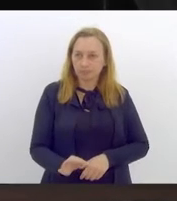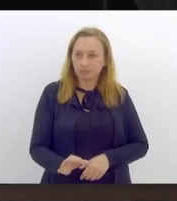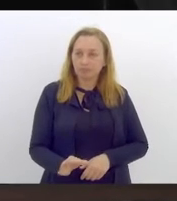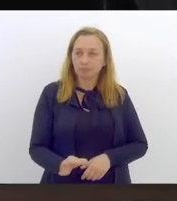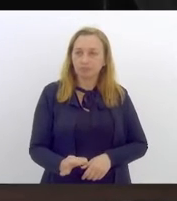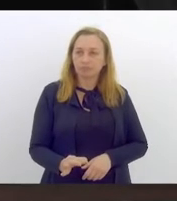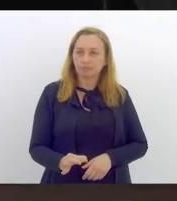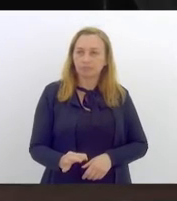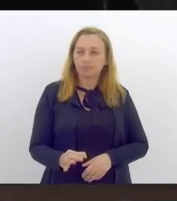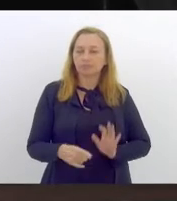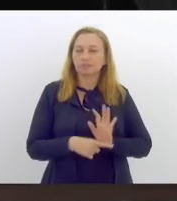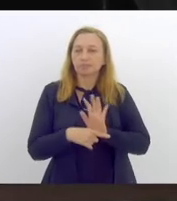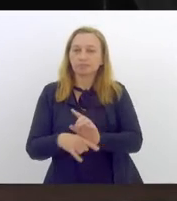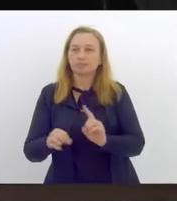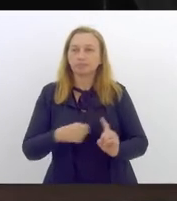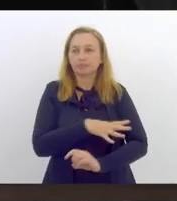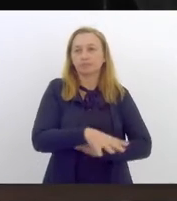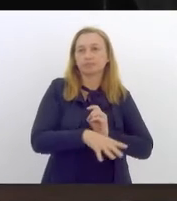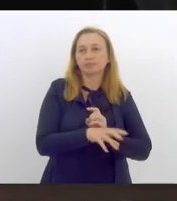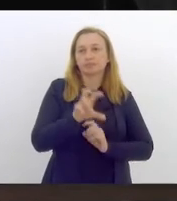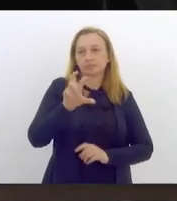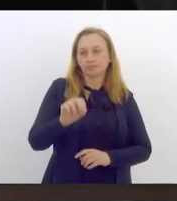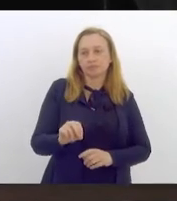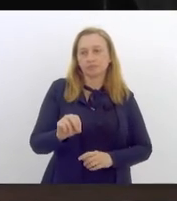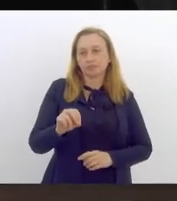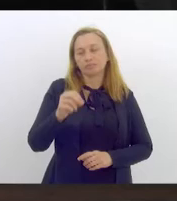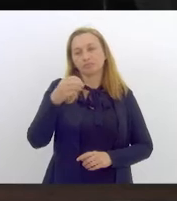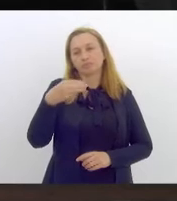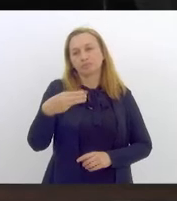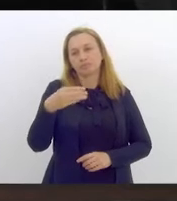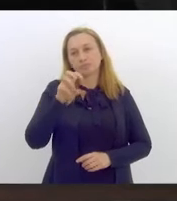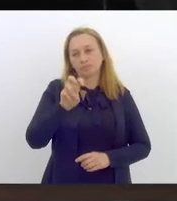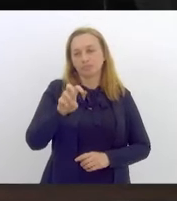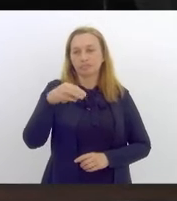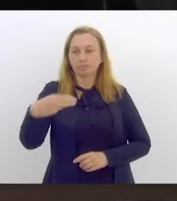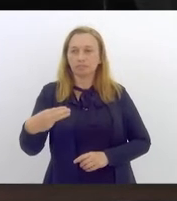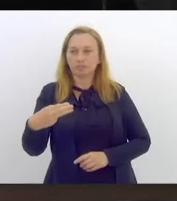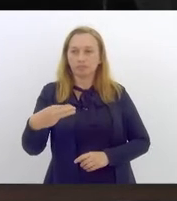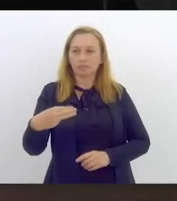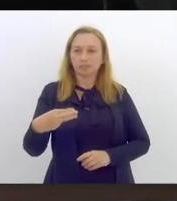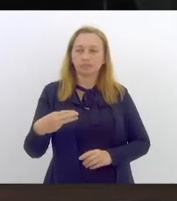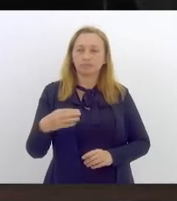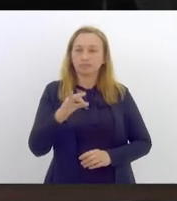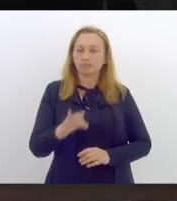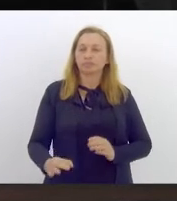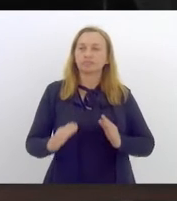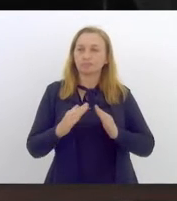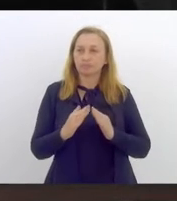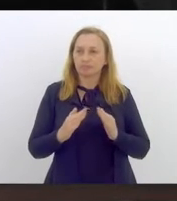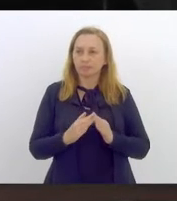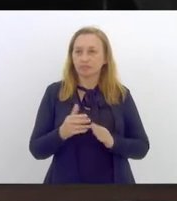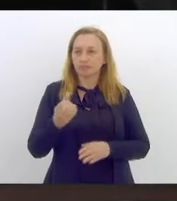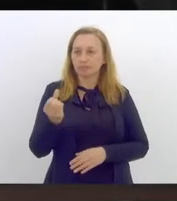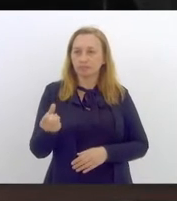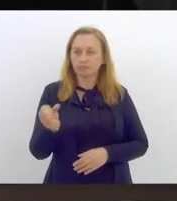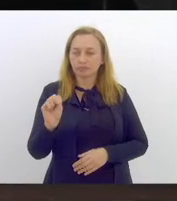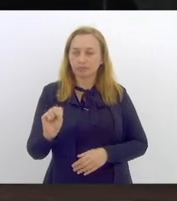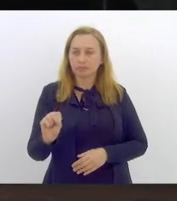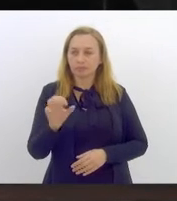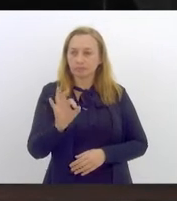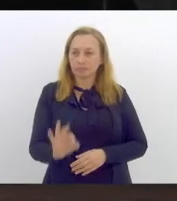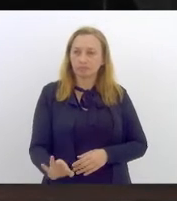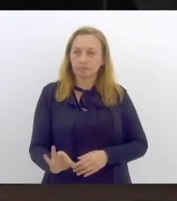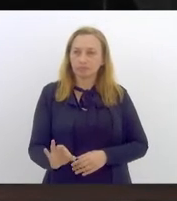na assistência social, de 53% na habitação, de 68%